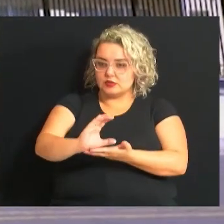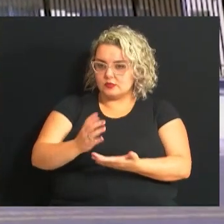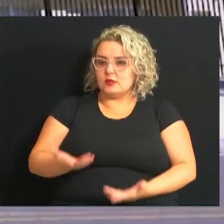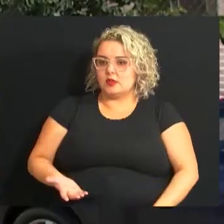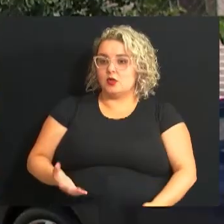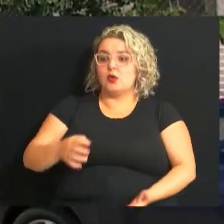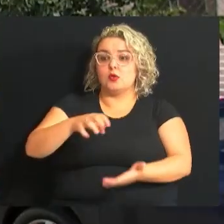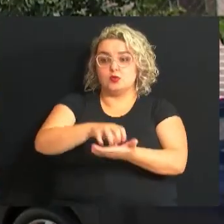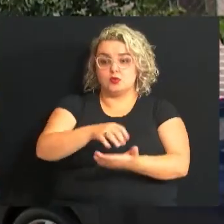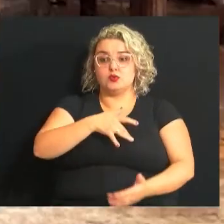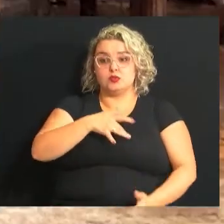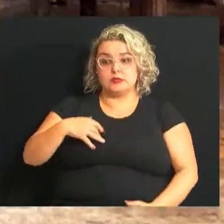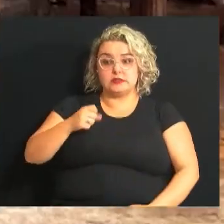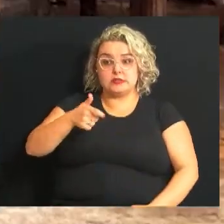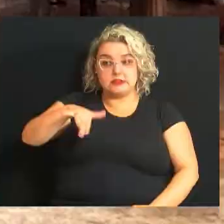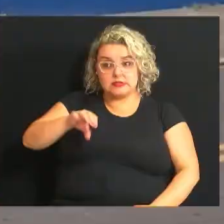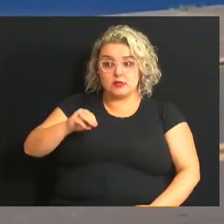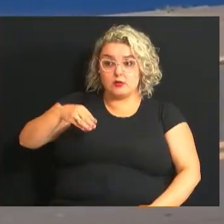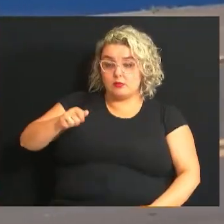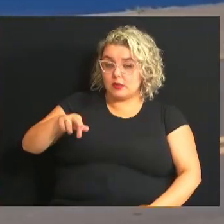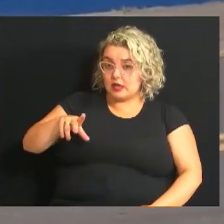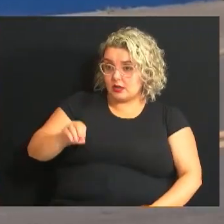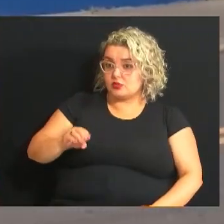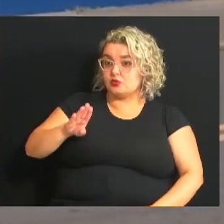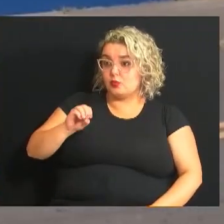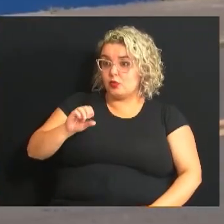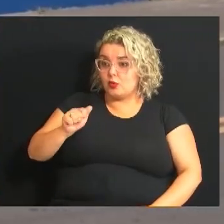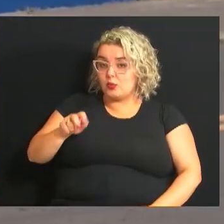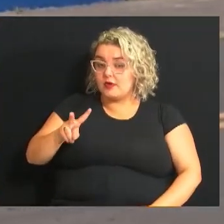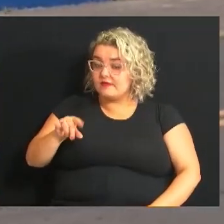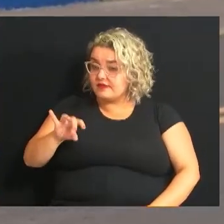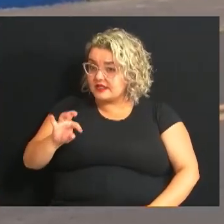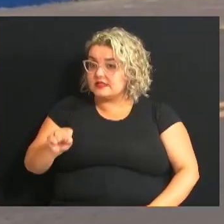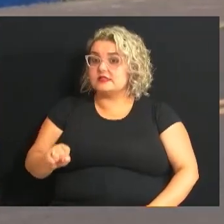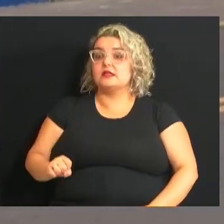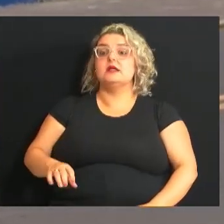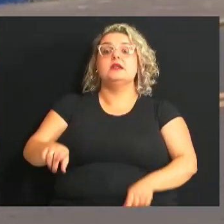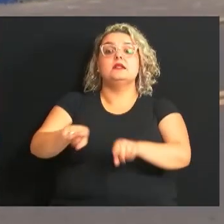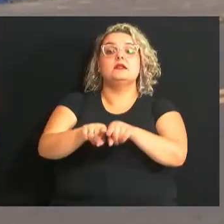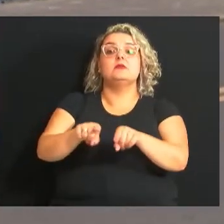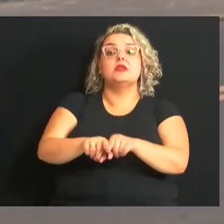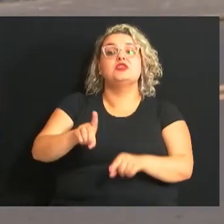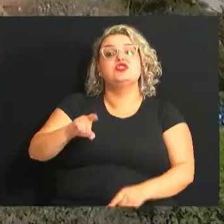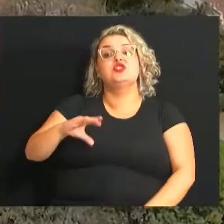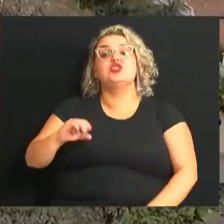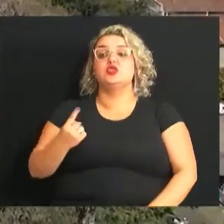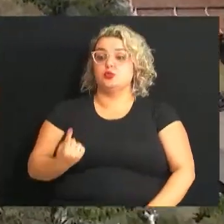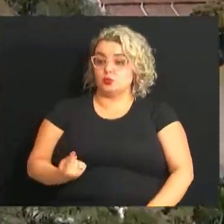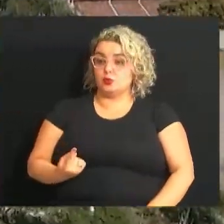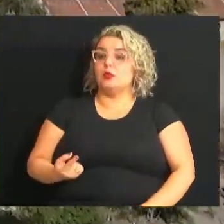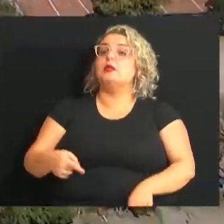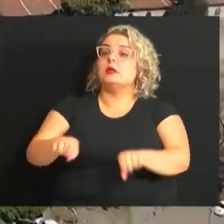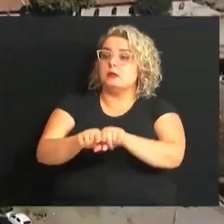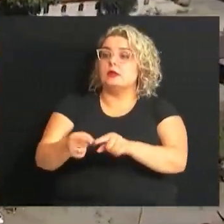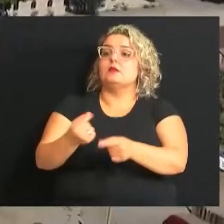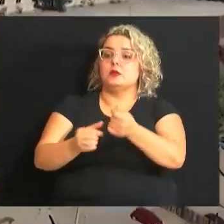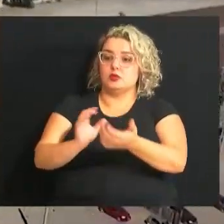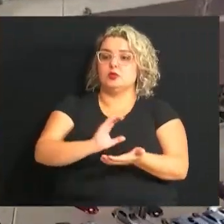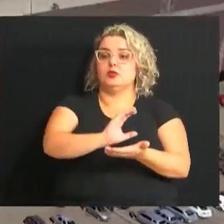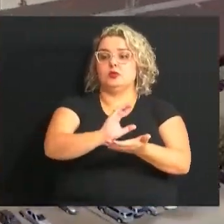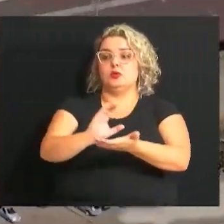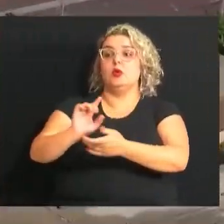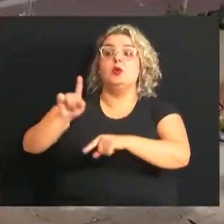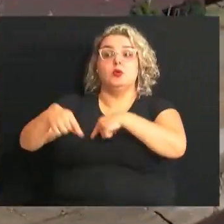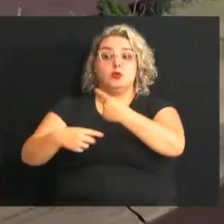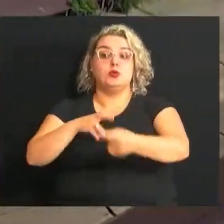São Marcos, Boa Vista, Dique 1 também foram beneficiados pelas emendas do vereador. Os outros 50%